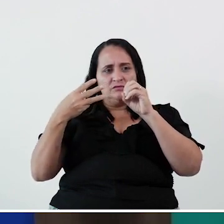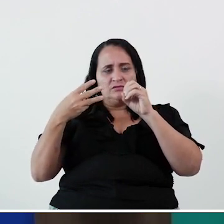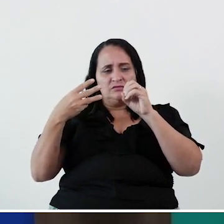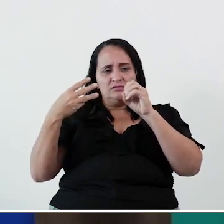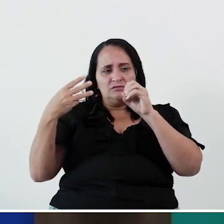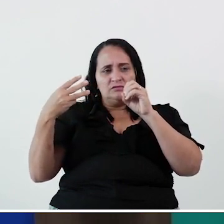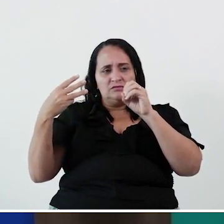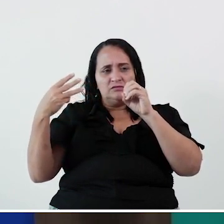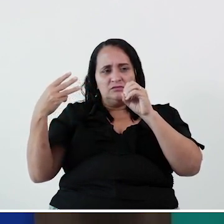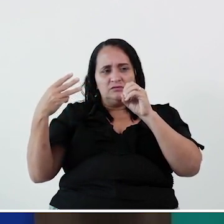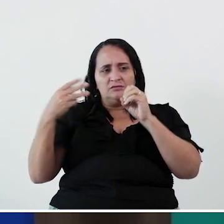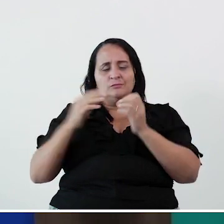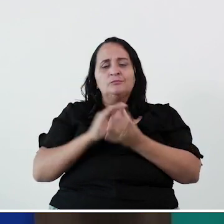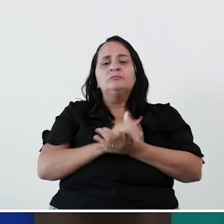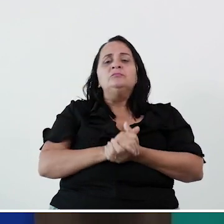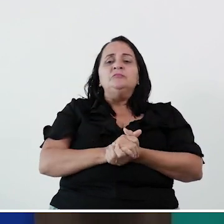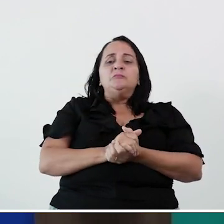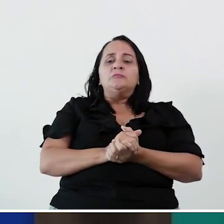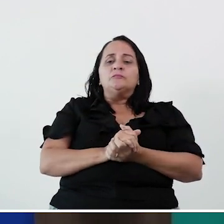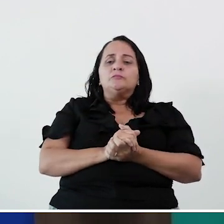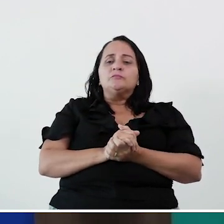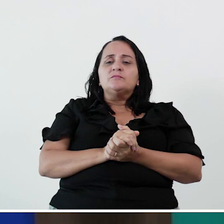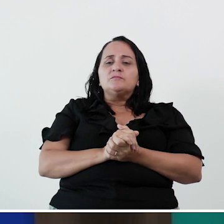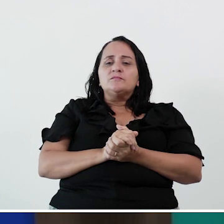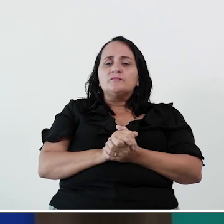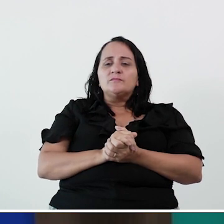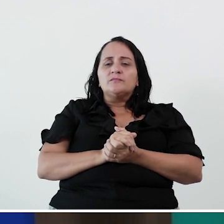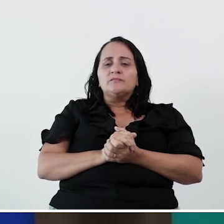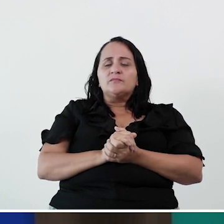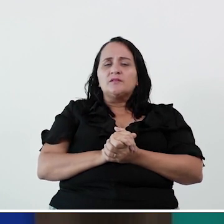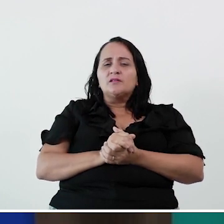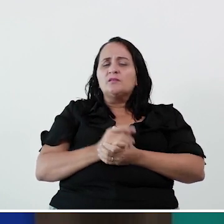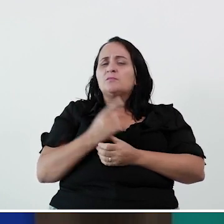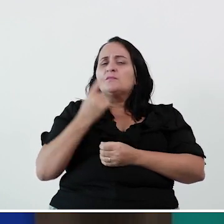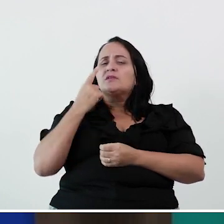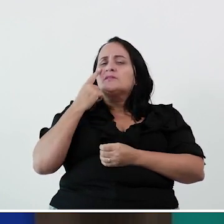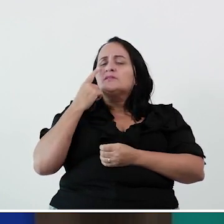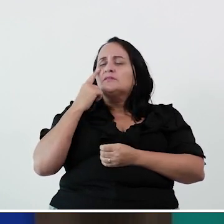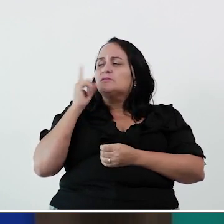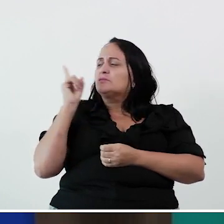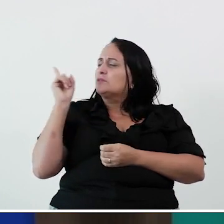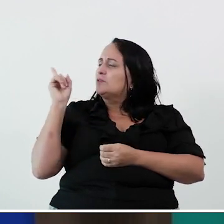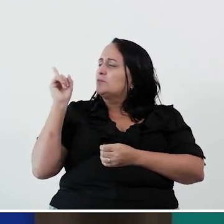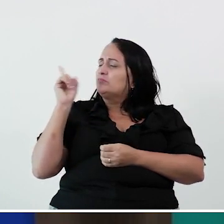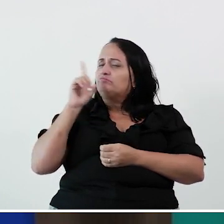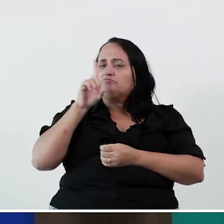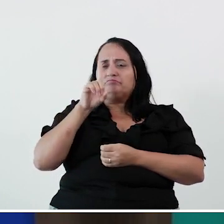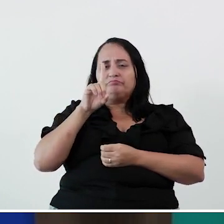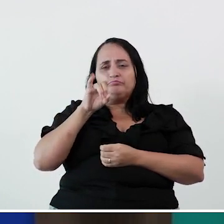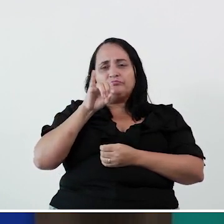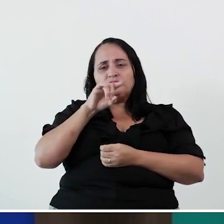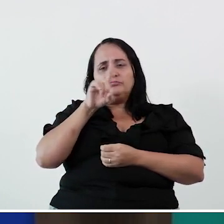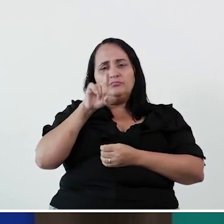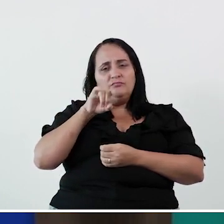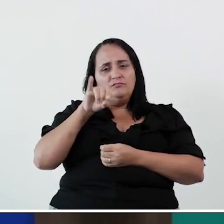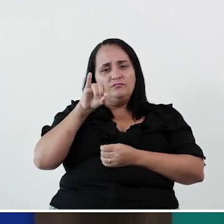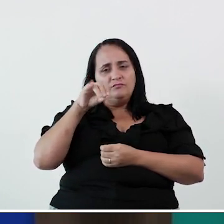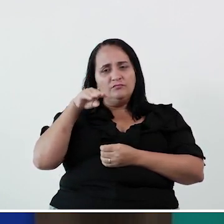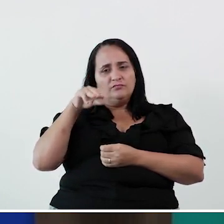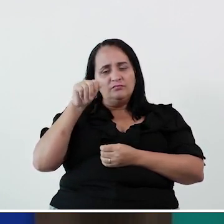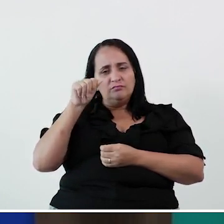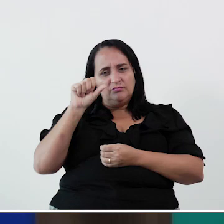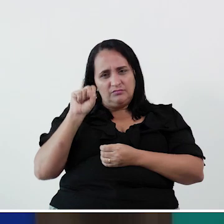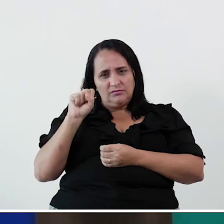0,333. Observe. É uma dízima periódica porque existe um número aqui que